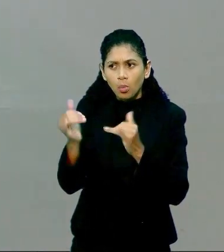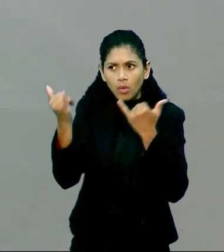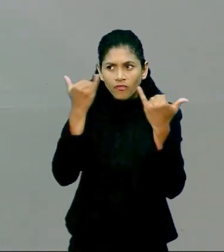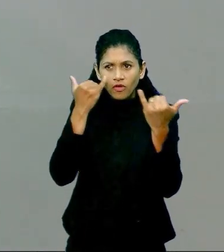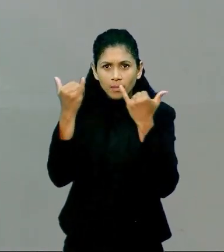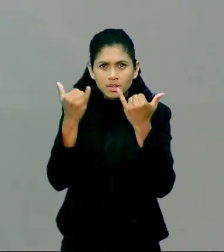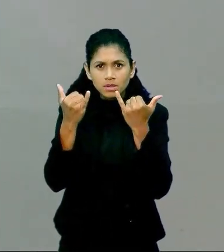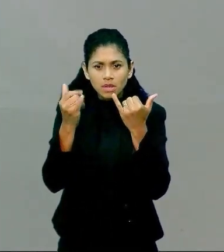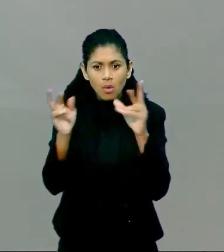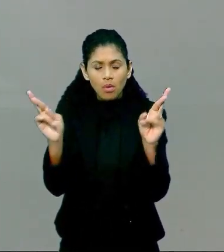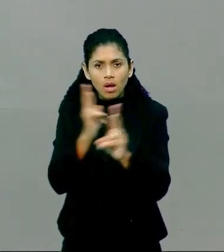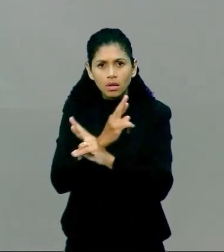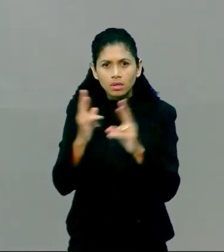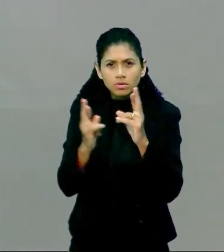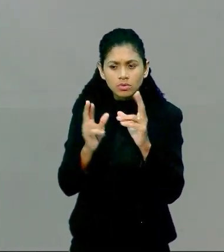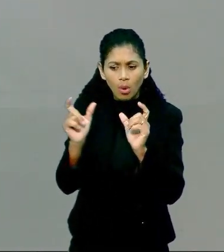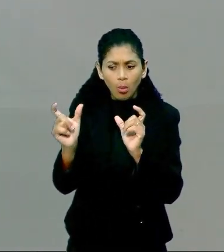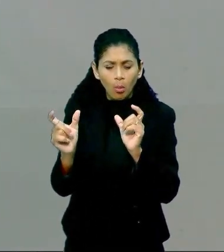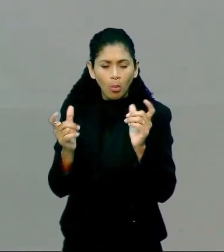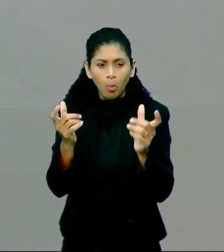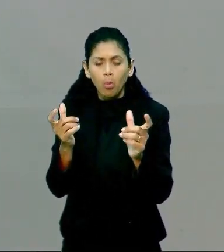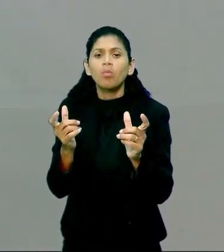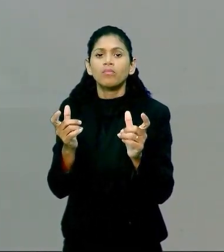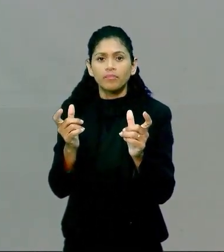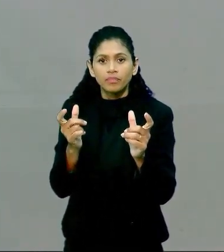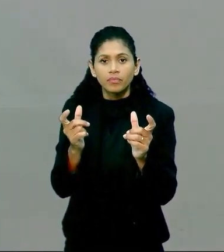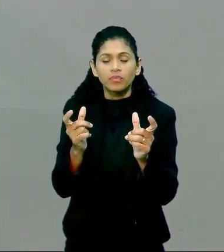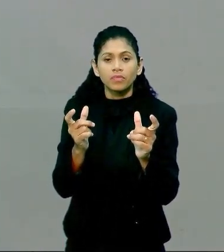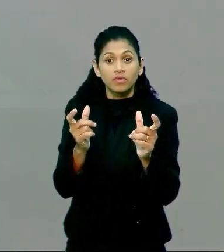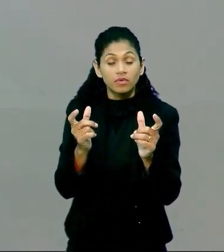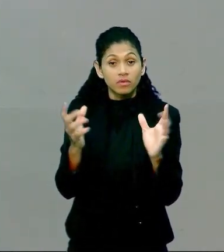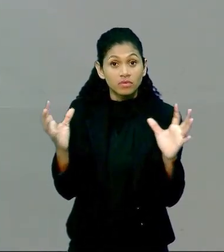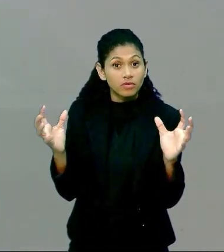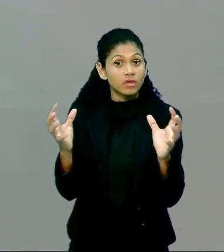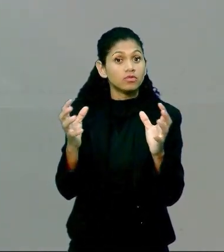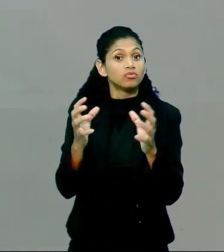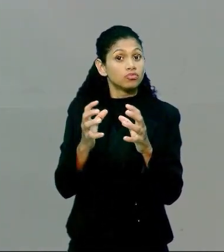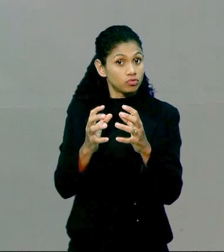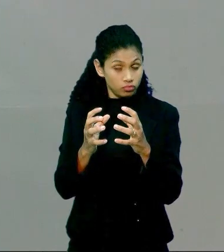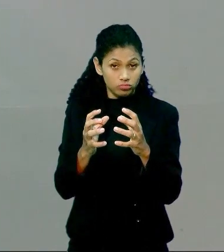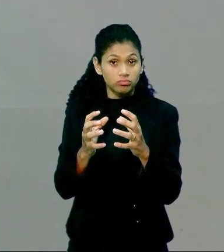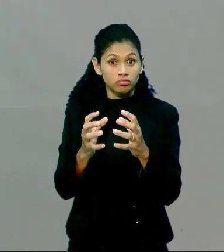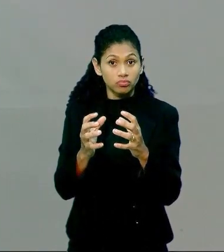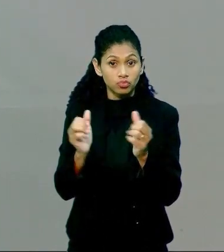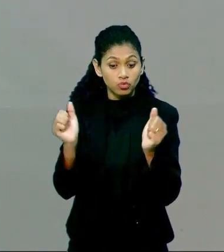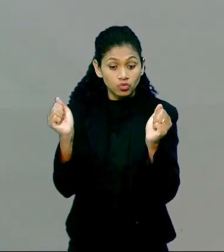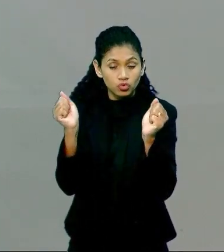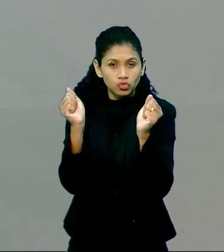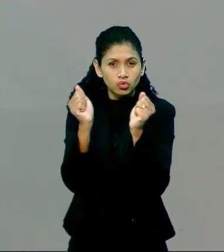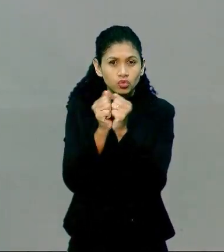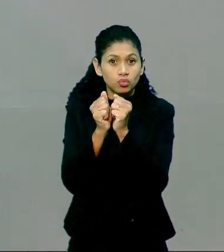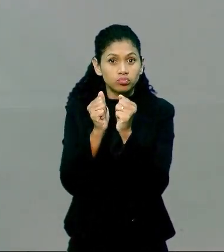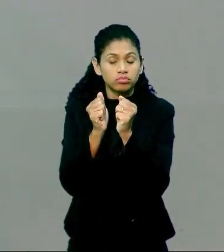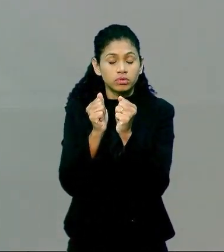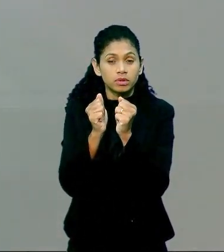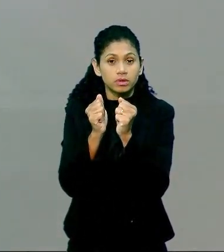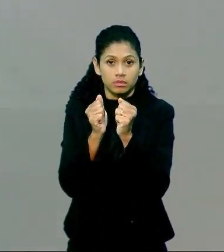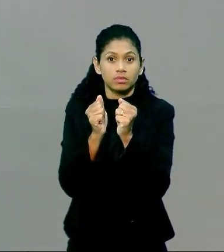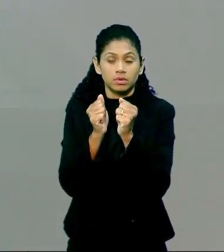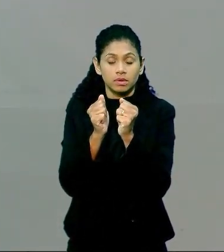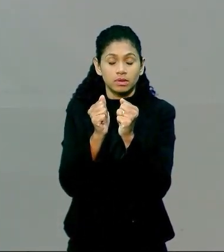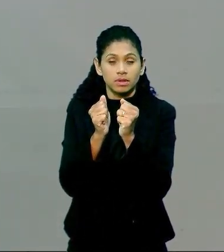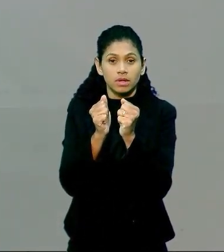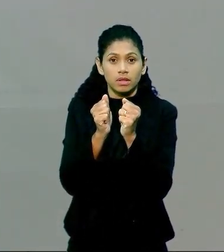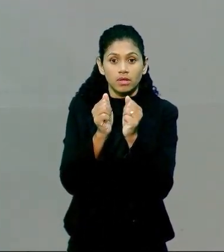caso por um detetive, né? Você vai pegando pista por pista e vai juntando-as, né? De forma que todas